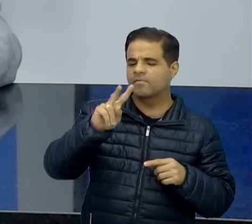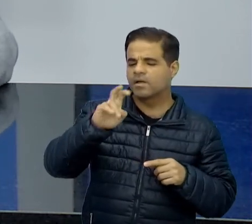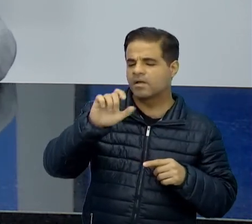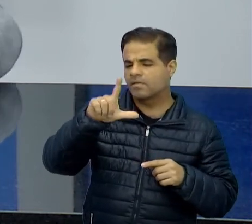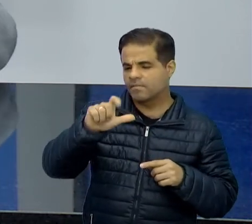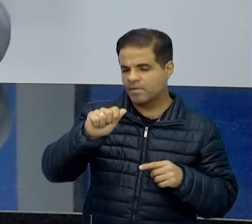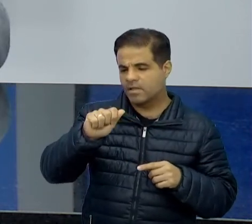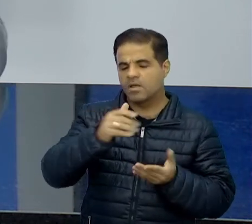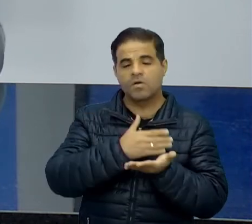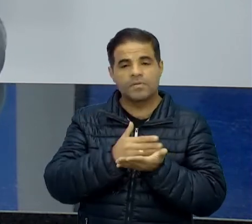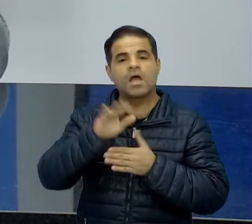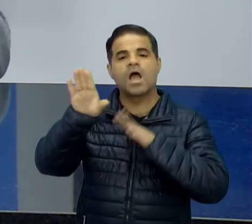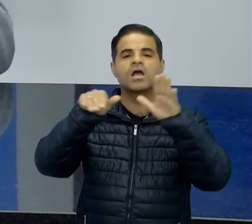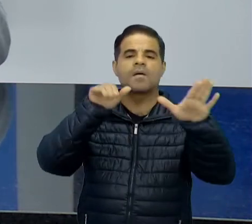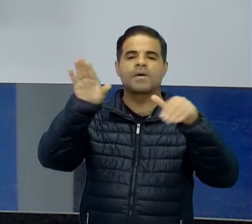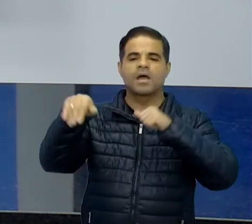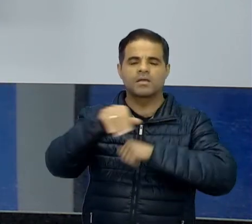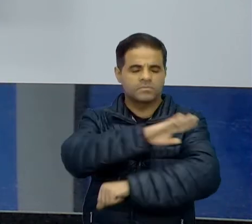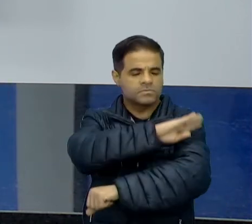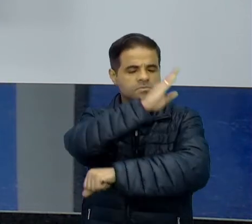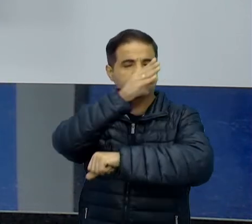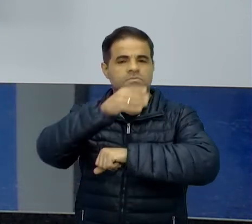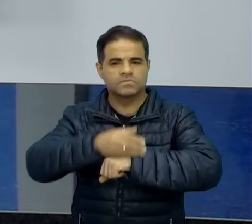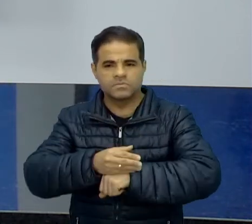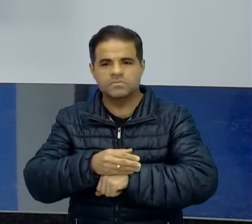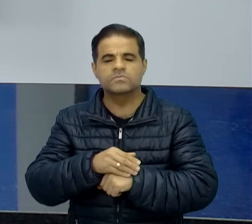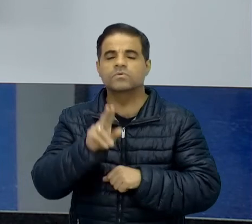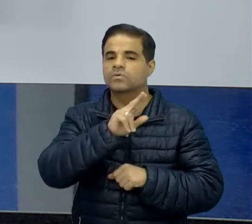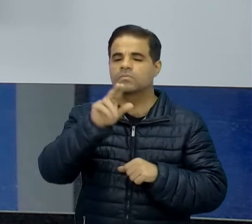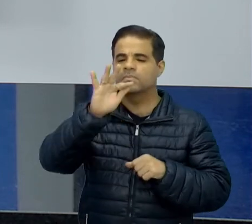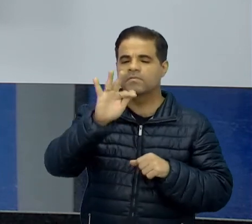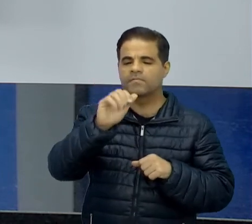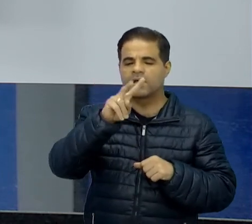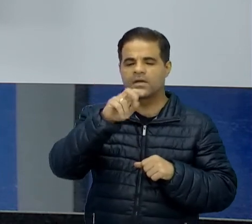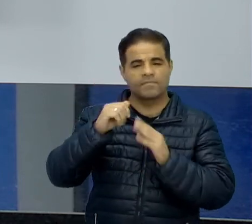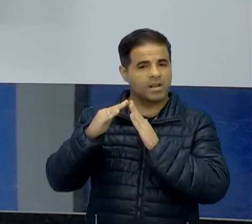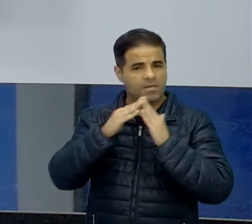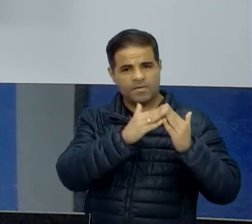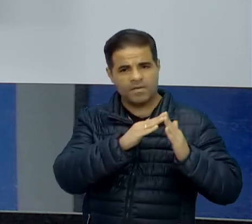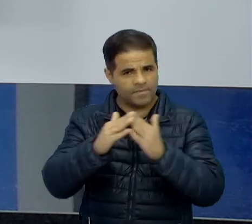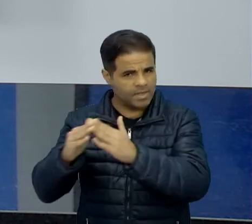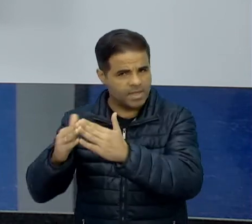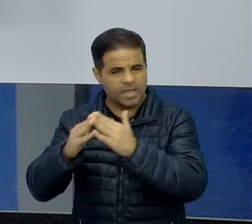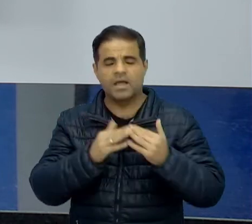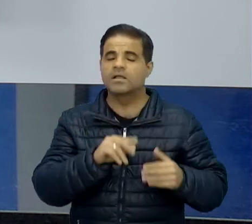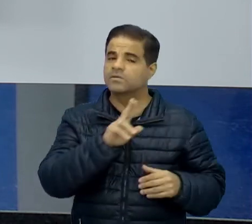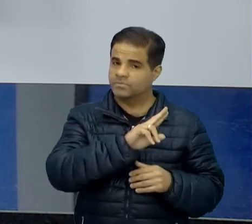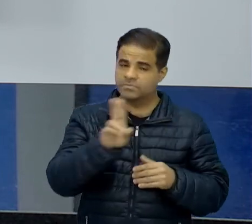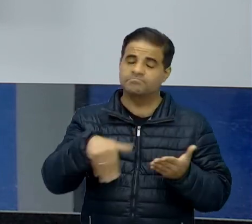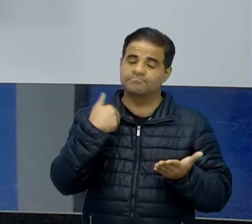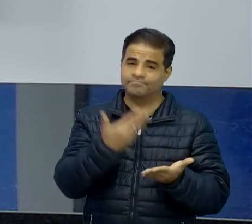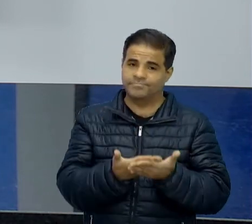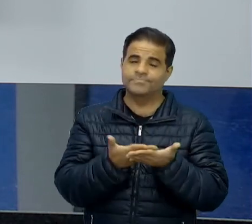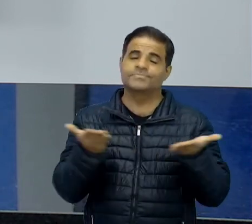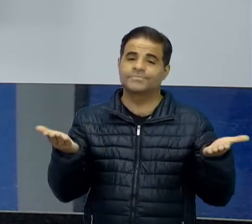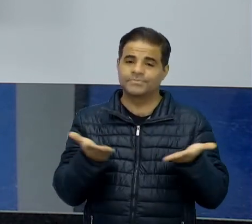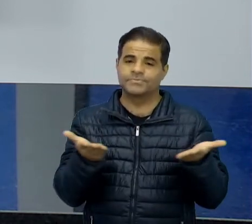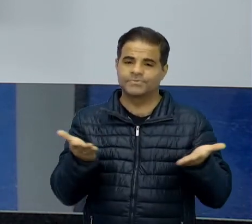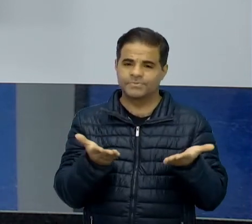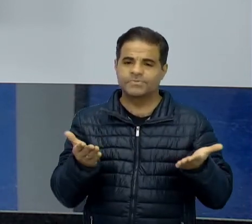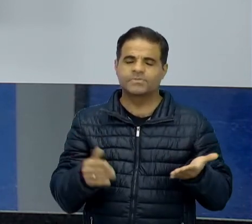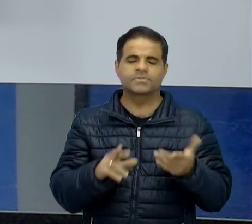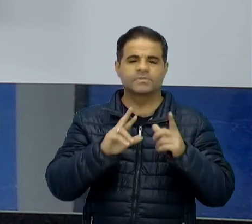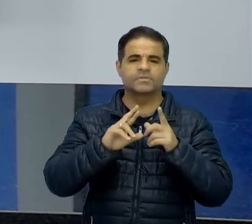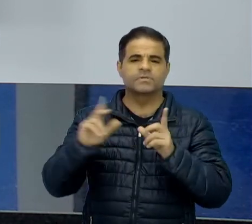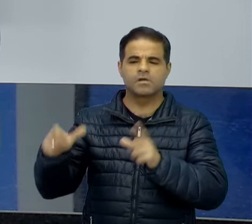eles começaram a chamar o morro, né, da Providência de Favela do Morro da Providência. E esse nome pegou. Então, em